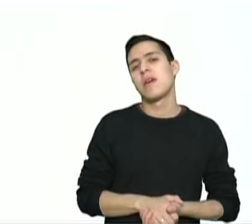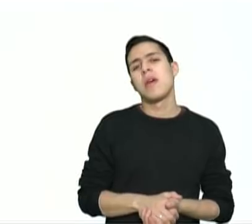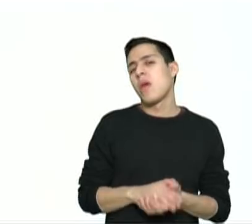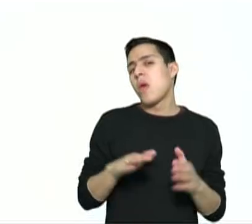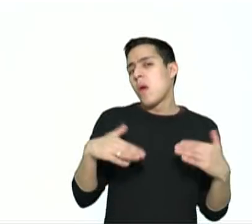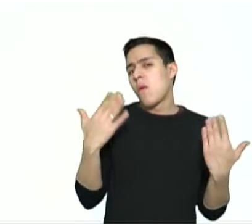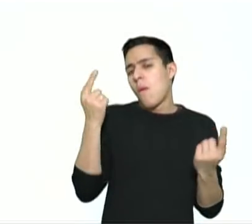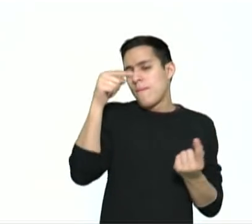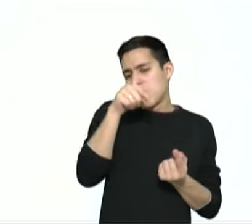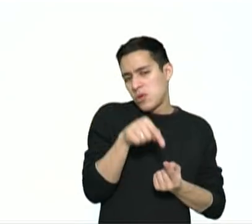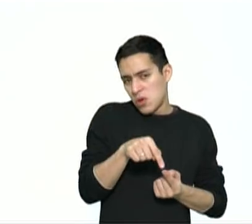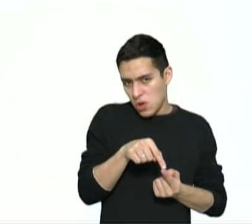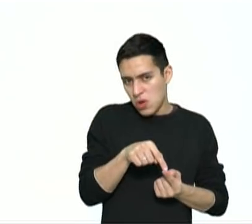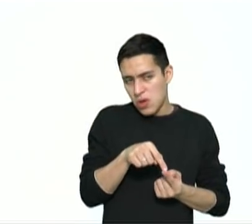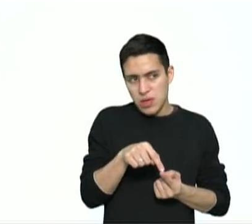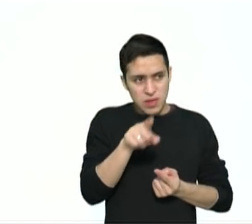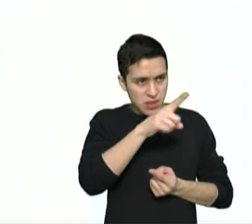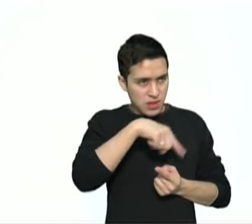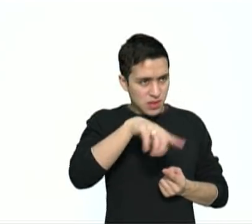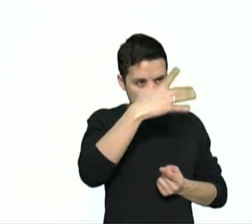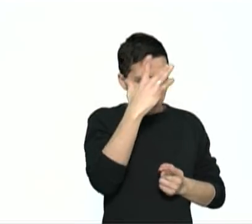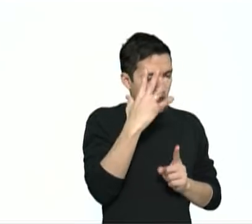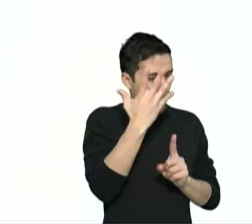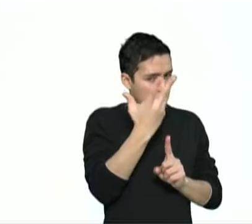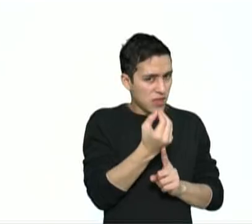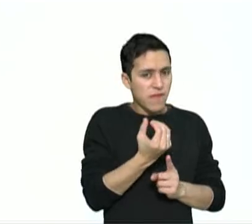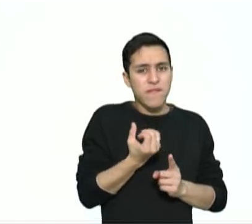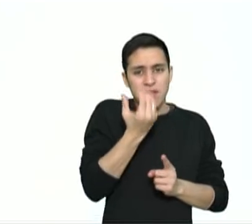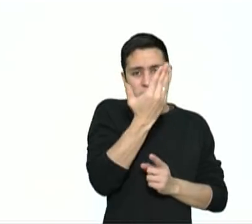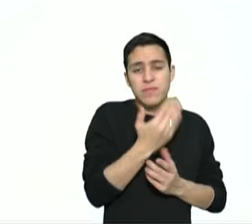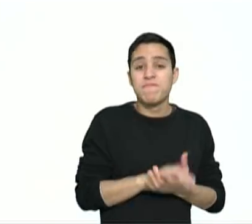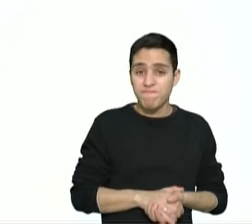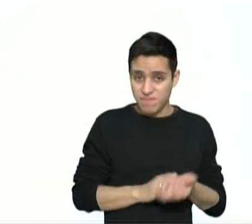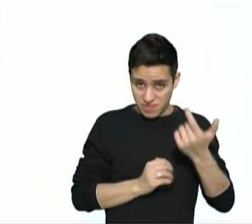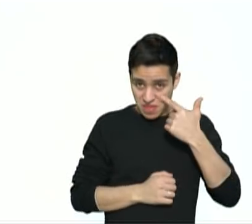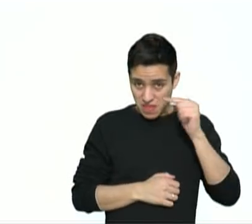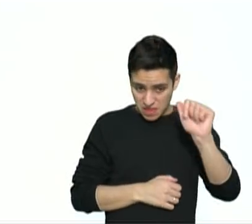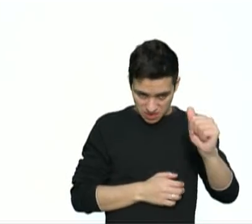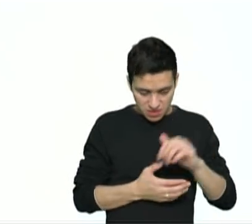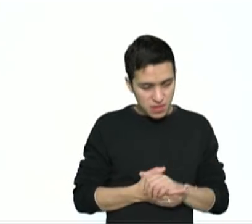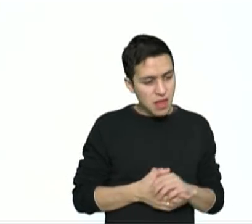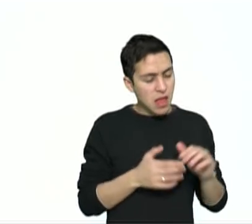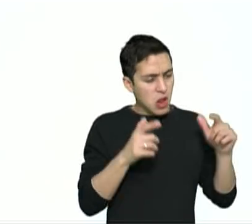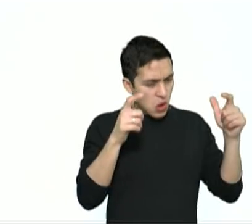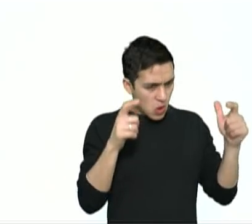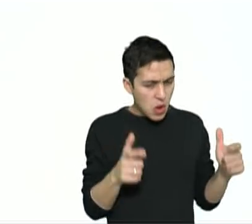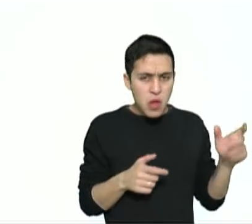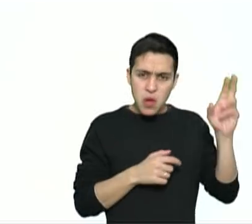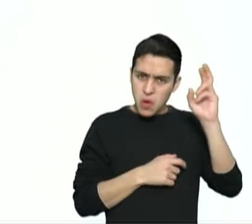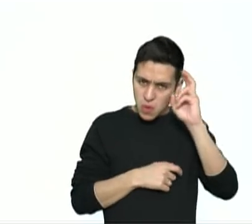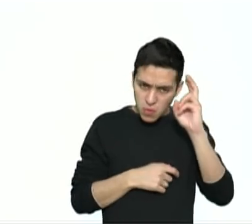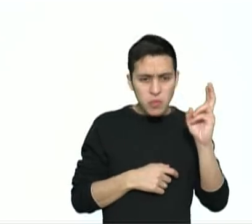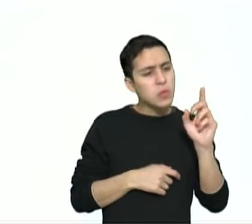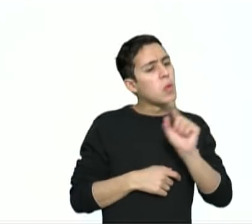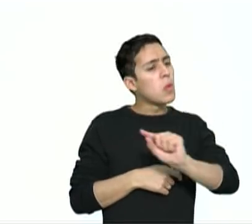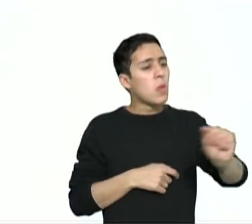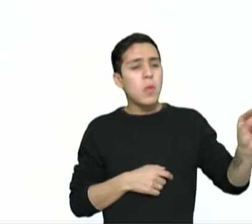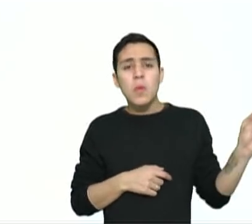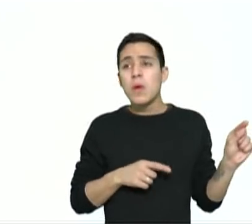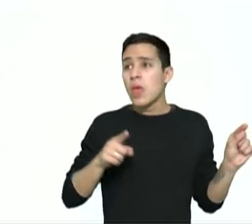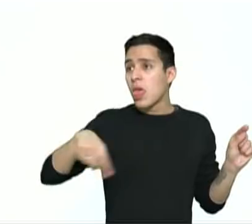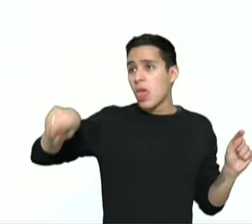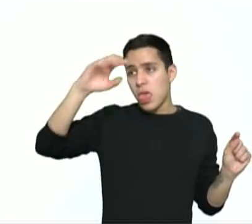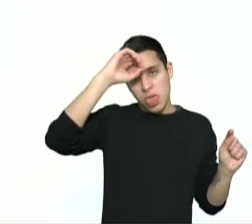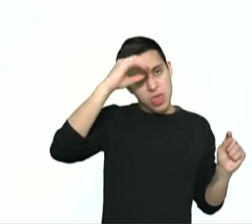E qual era o objetivo dos artistas viajantes? Letra A. Retratar lugares e culturas que não eram conhecidas